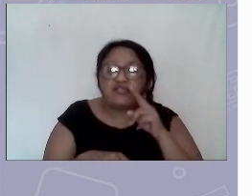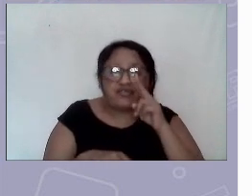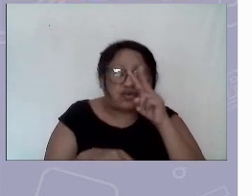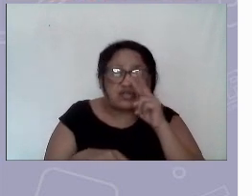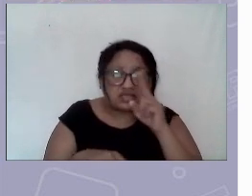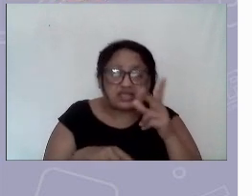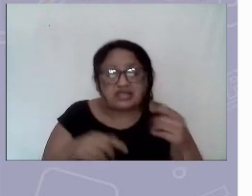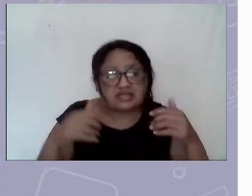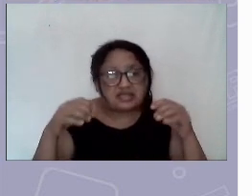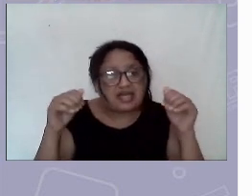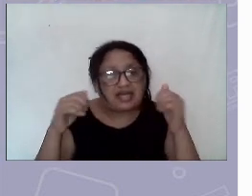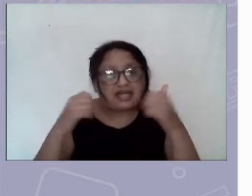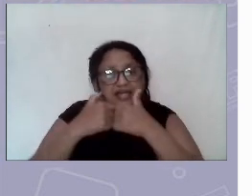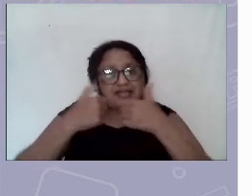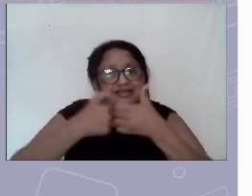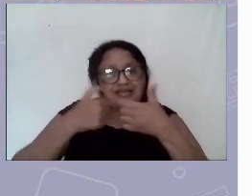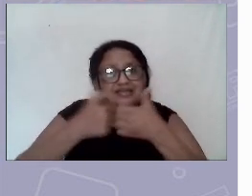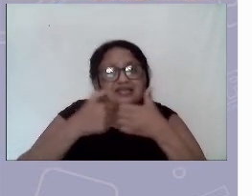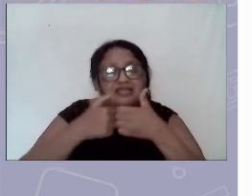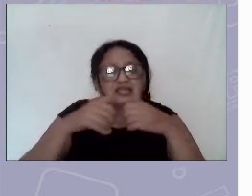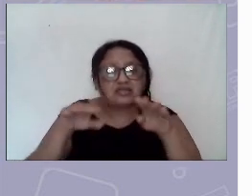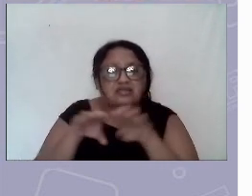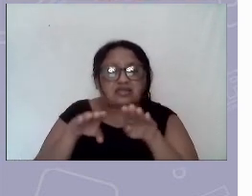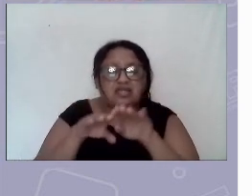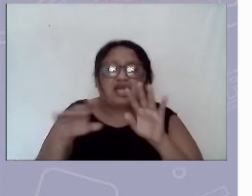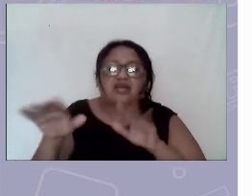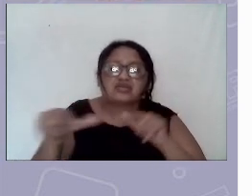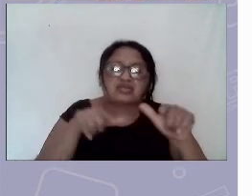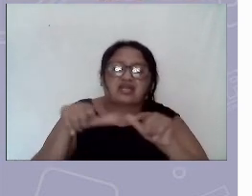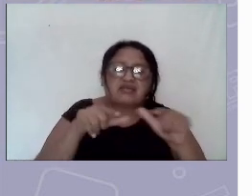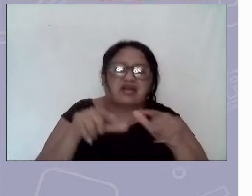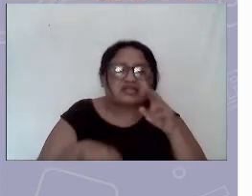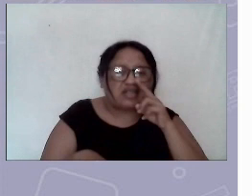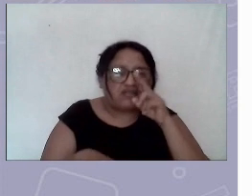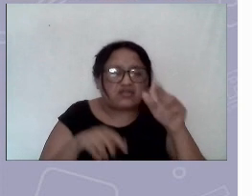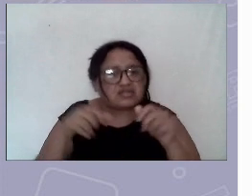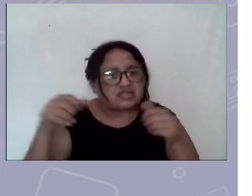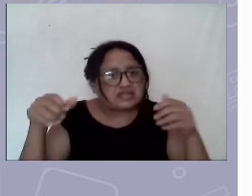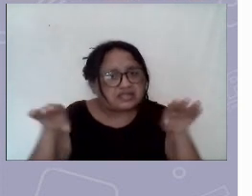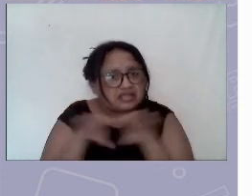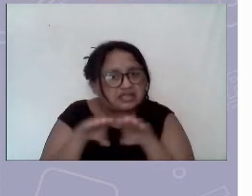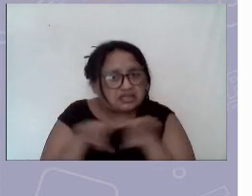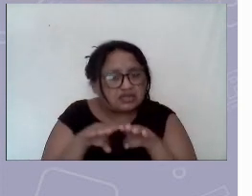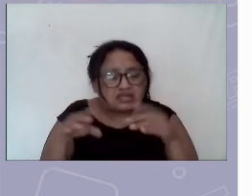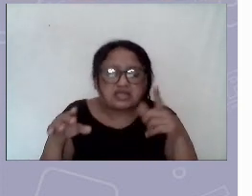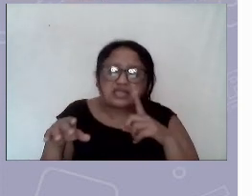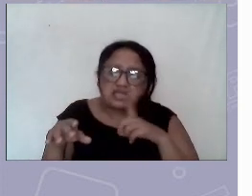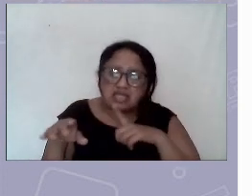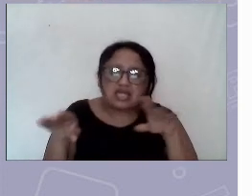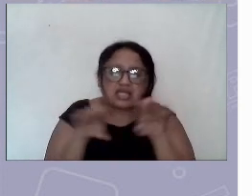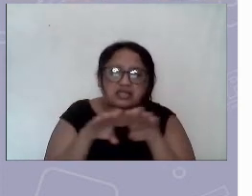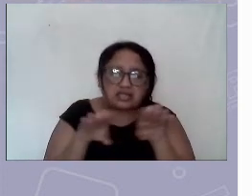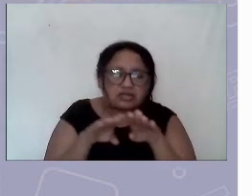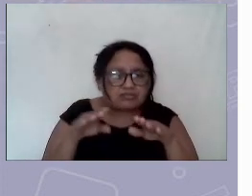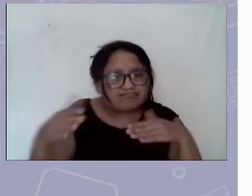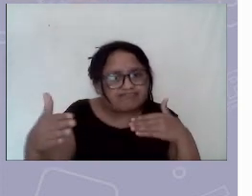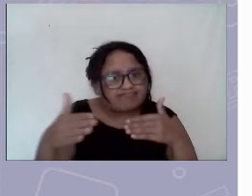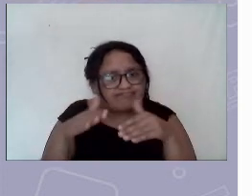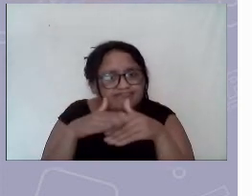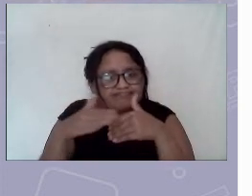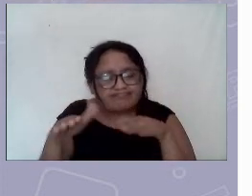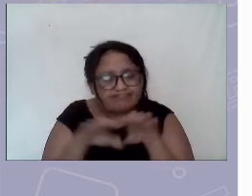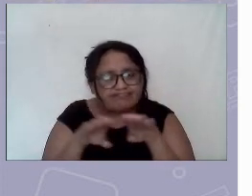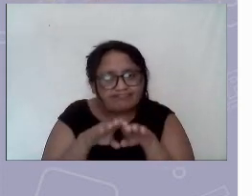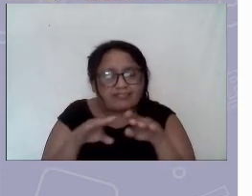esse T é trabalho da força de atrito então se tem atrito a energia mecânica